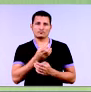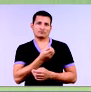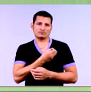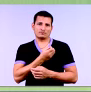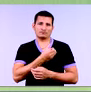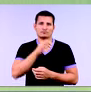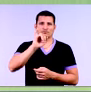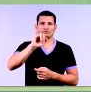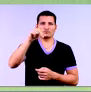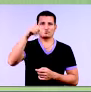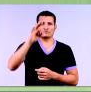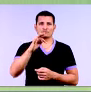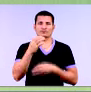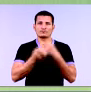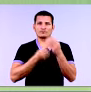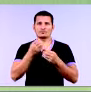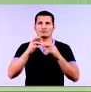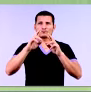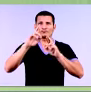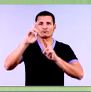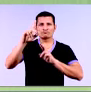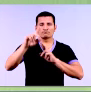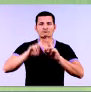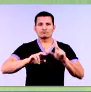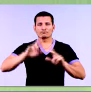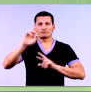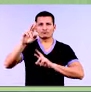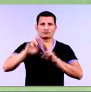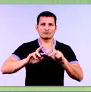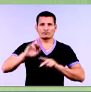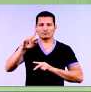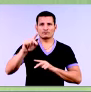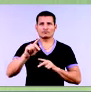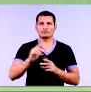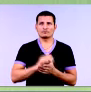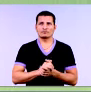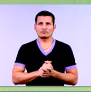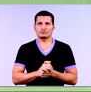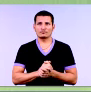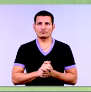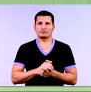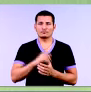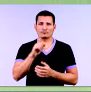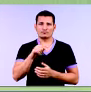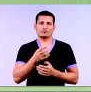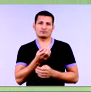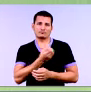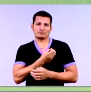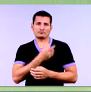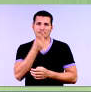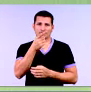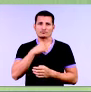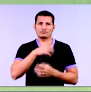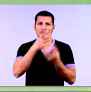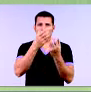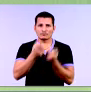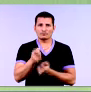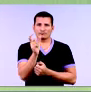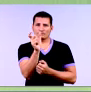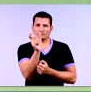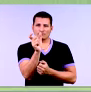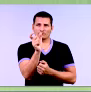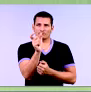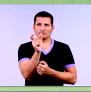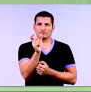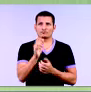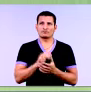número. Como eu vou diferenciar uma coisa de outra? Eu vou diferenciar pelo valor que ela está recebendo. Se